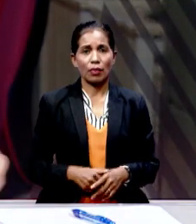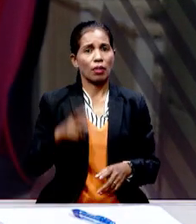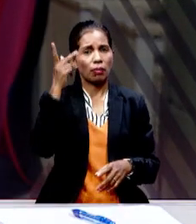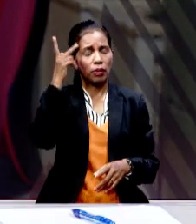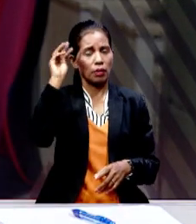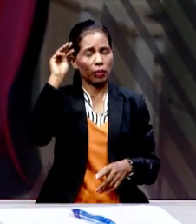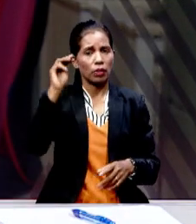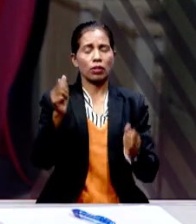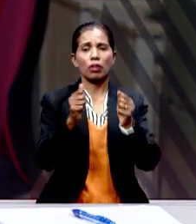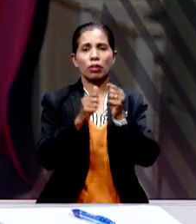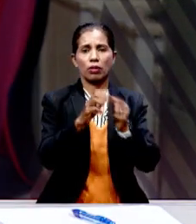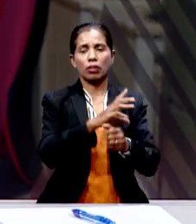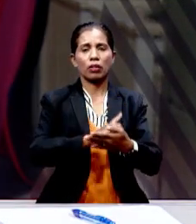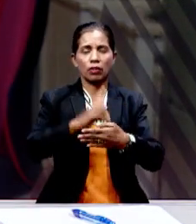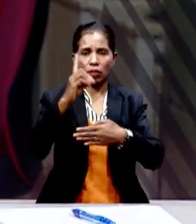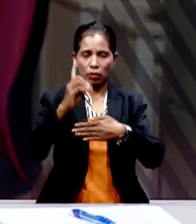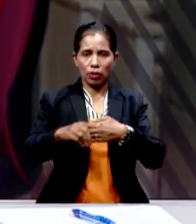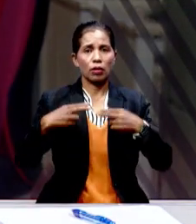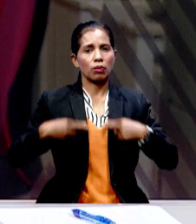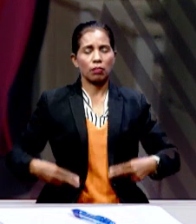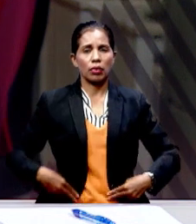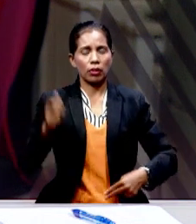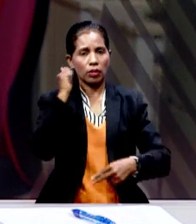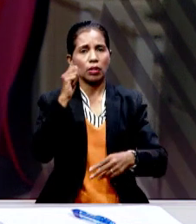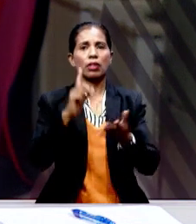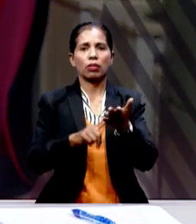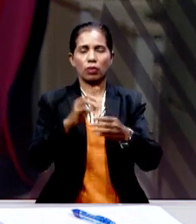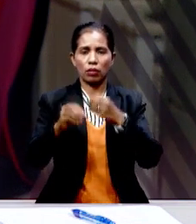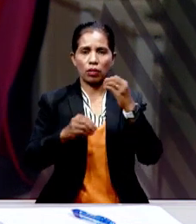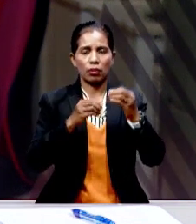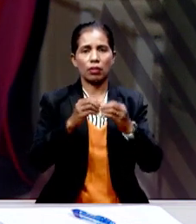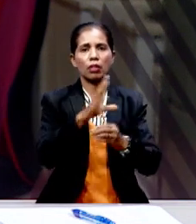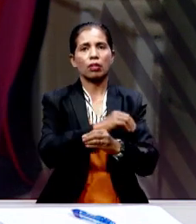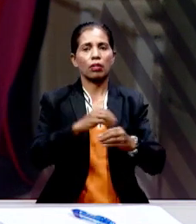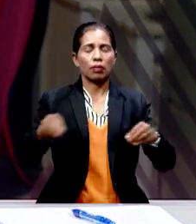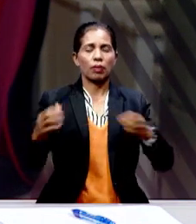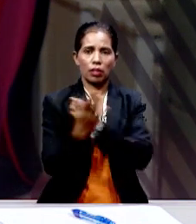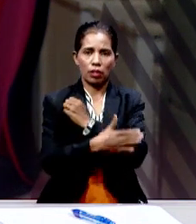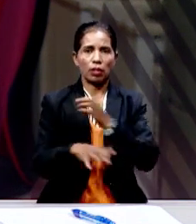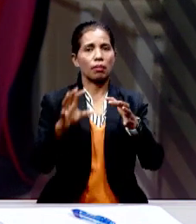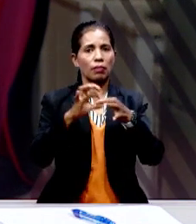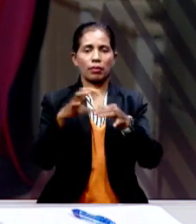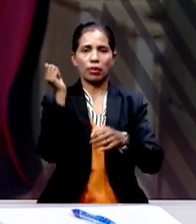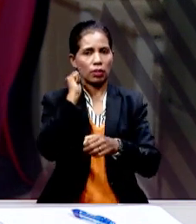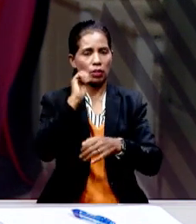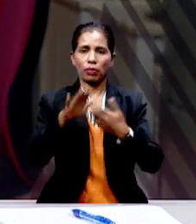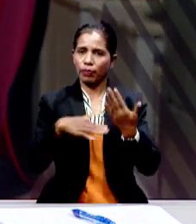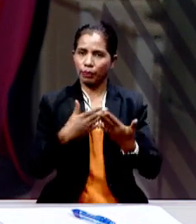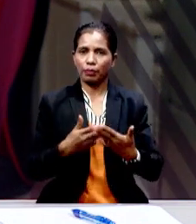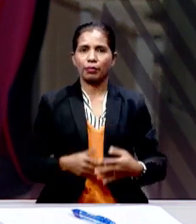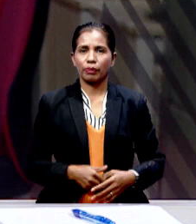Primeiro-ministro, especialista em desenvolvimento do recurso humano ASEAN, discute com a nova capacitação o recurso humano nação-membro ASEAN será.